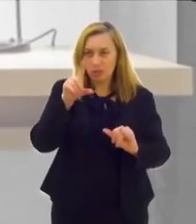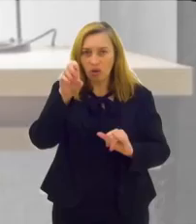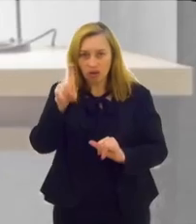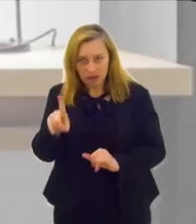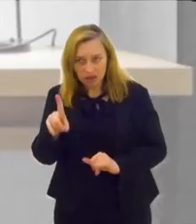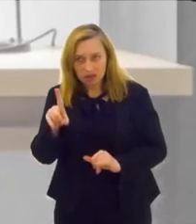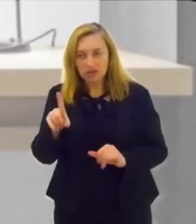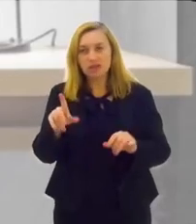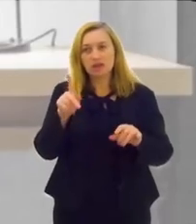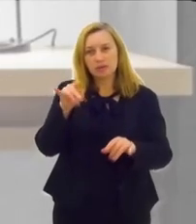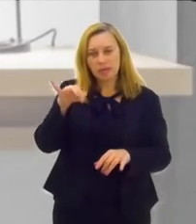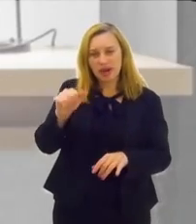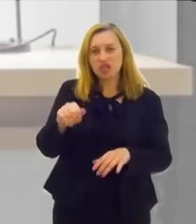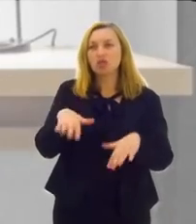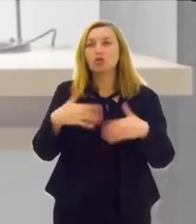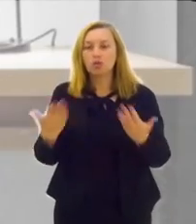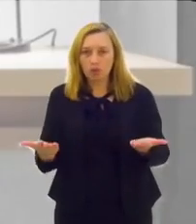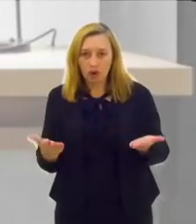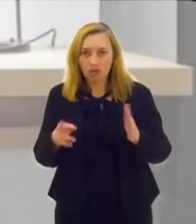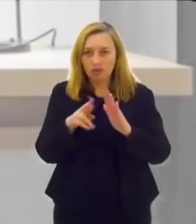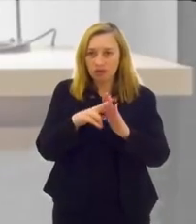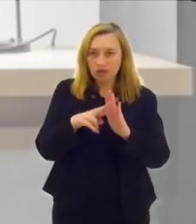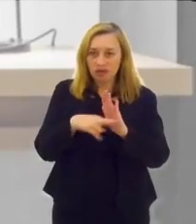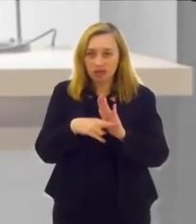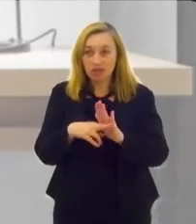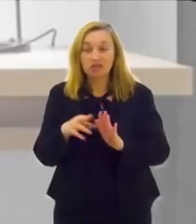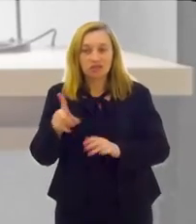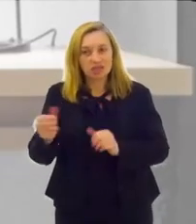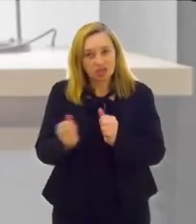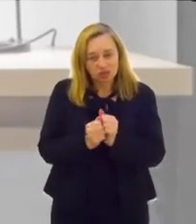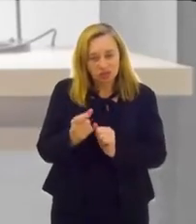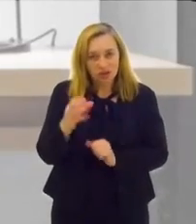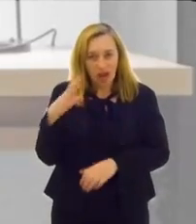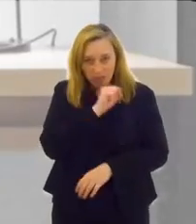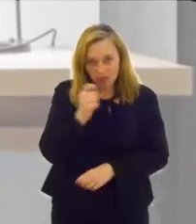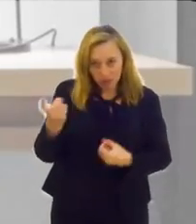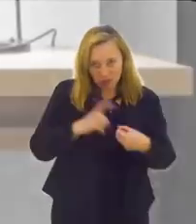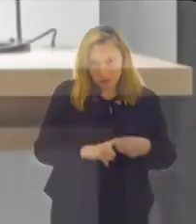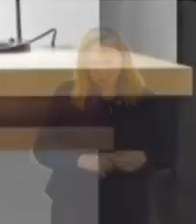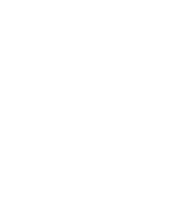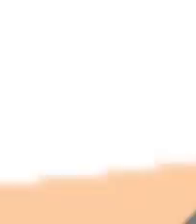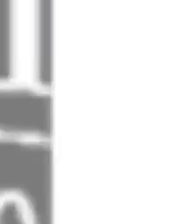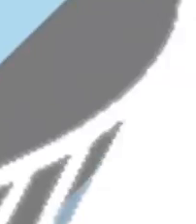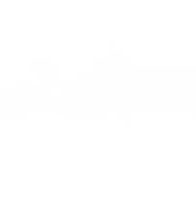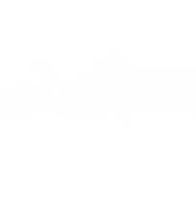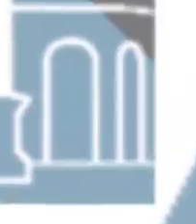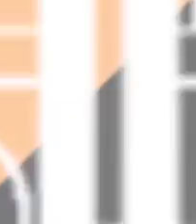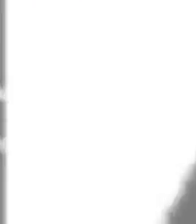blogs e páginas. Qual é a dinâmica disso? E você fica conosco. A gente volta rapidinho.